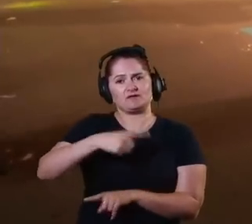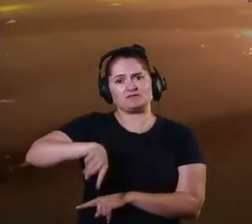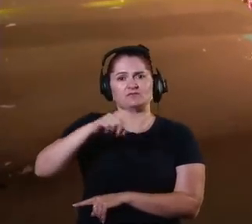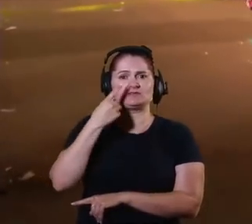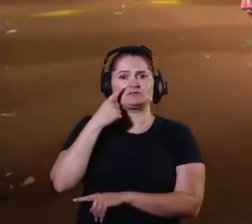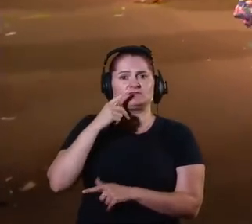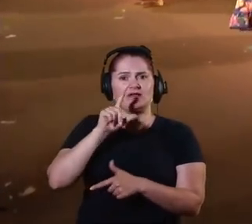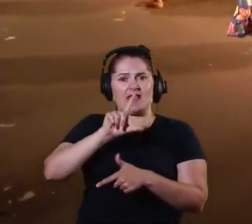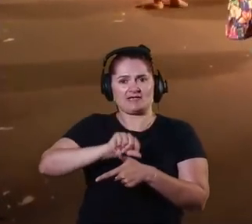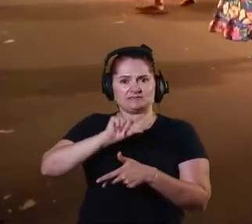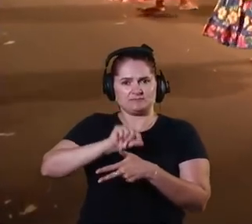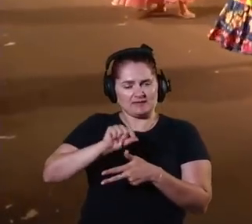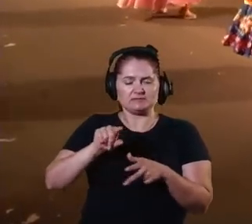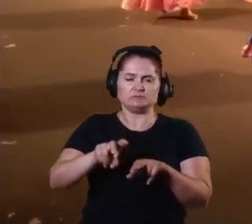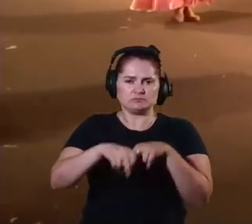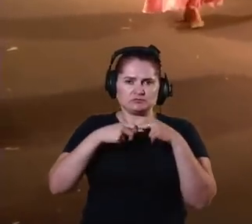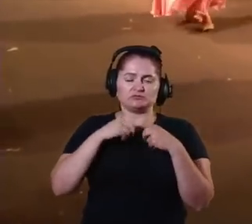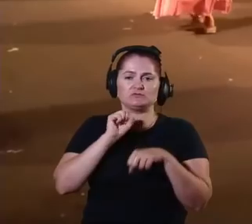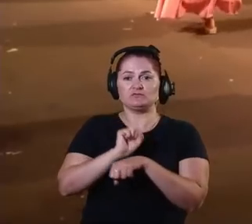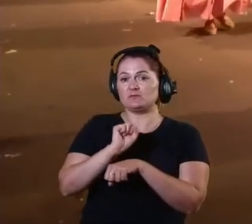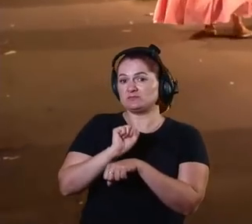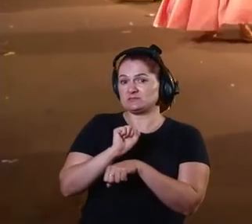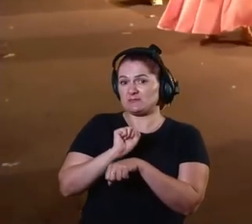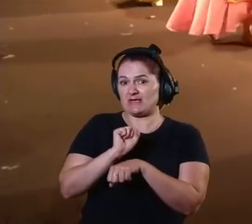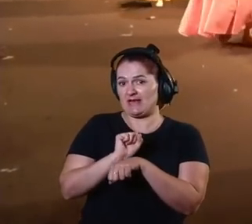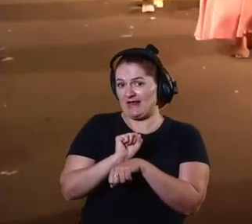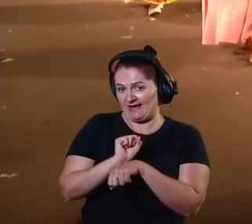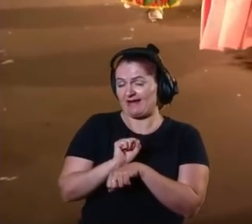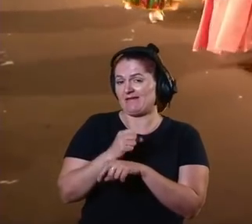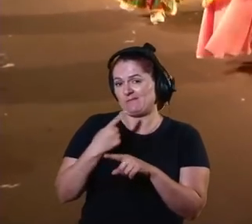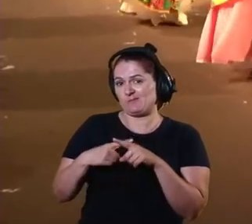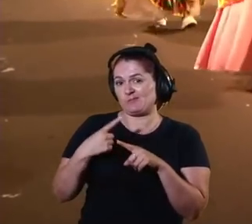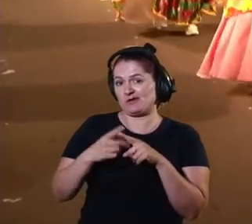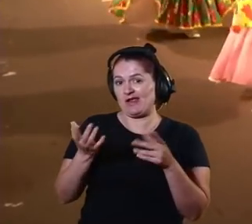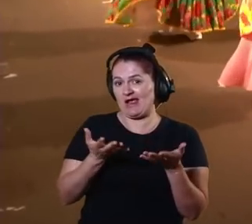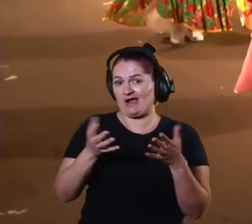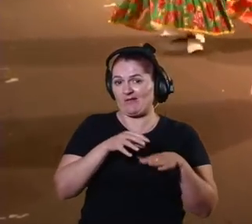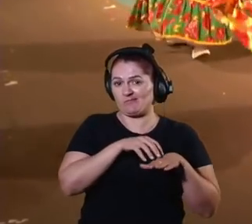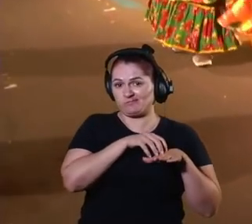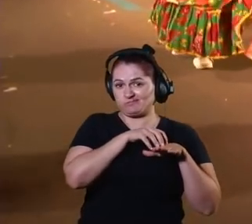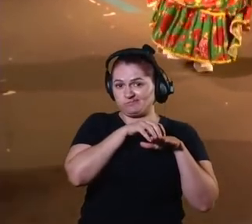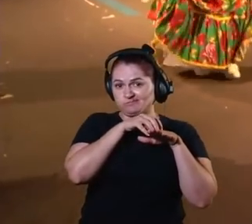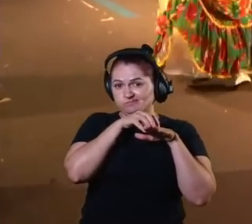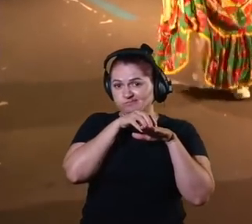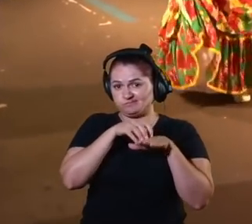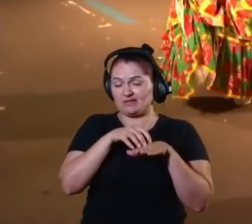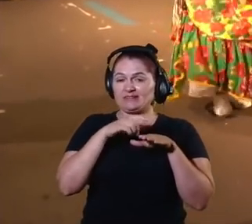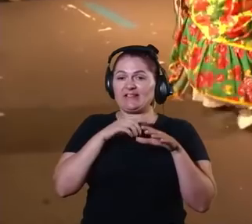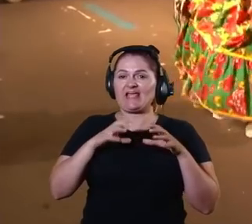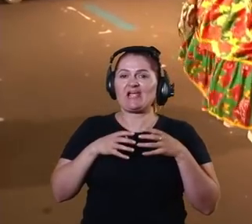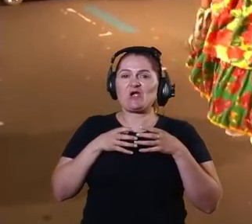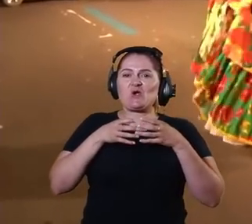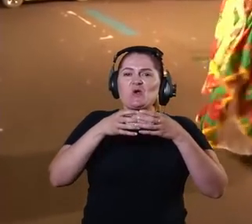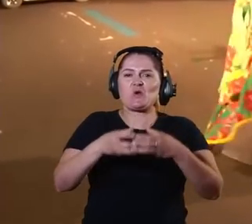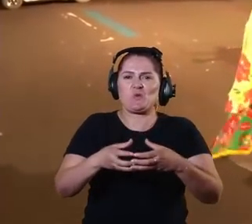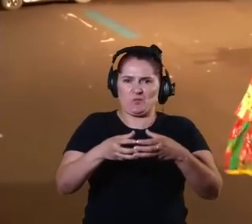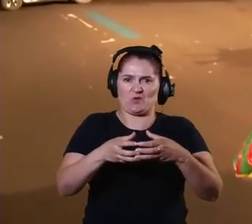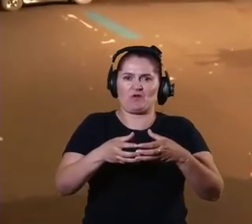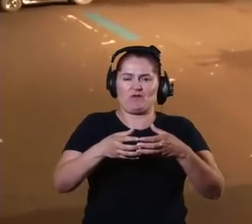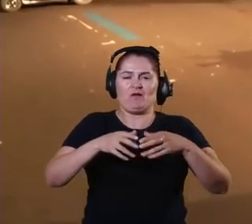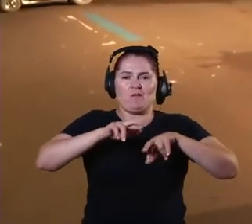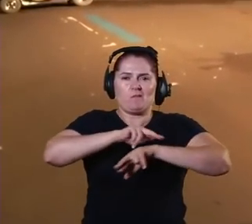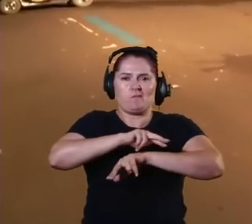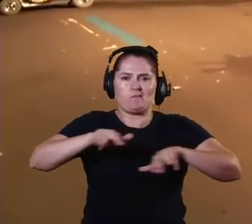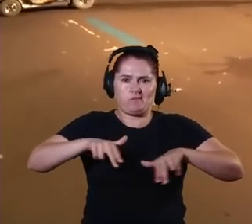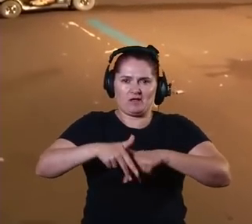pela X-Play. Então vamos aguardando nesse momento, então está vindo ali. É, a coreografia que está sendo feita ali, esse